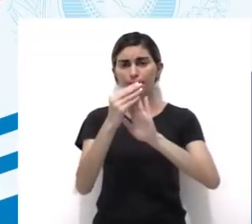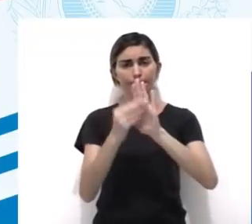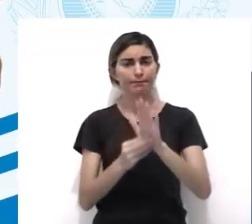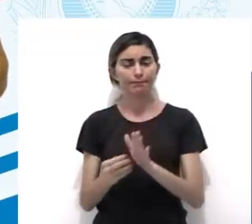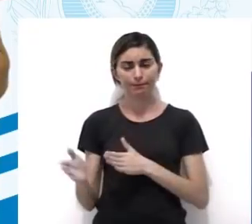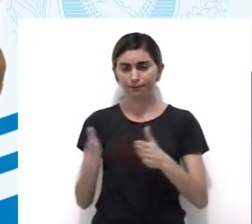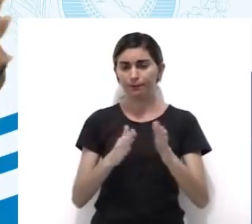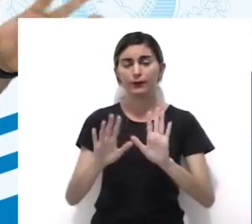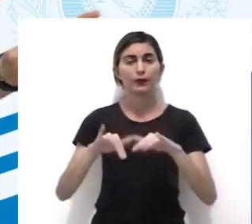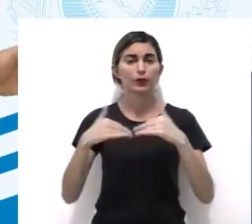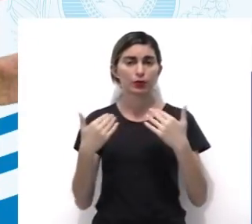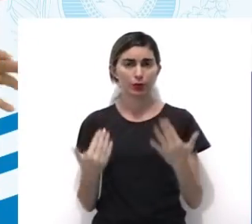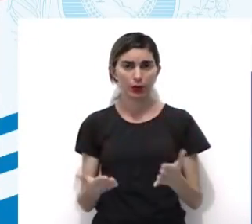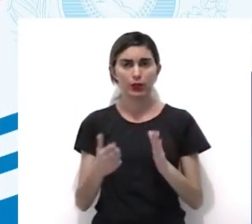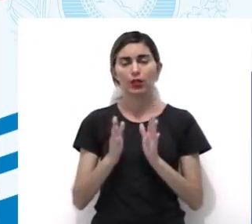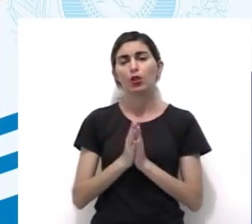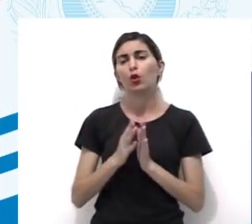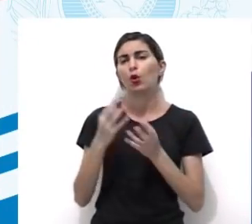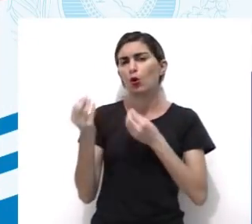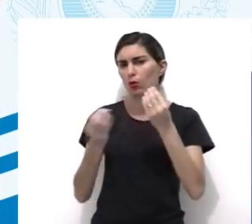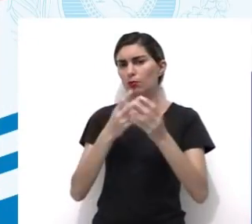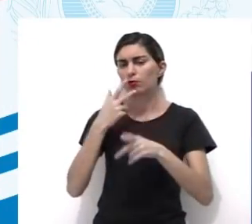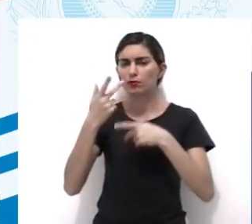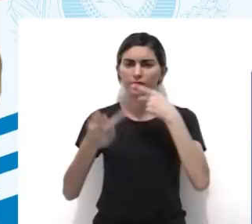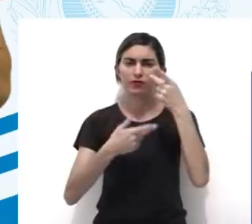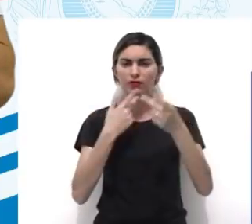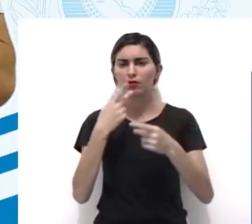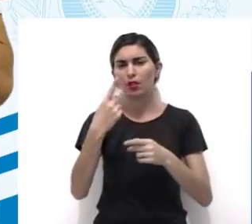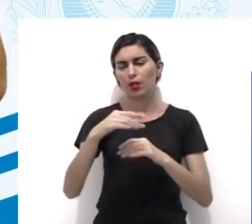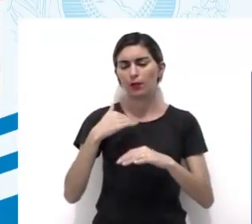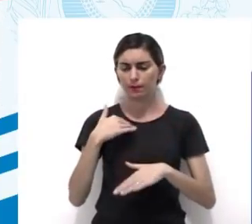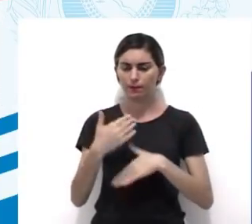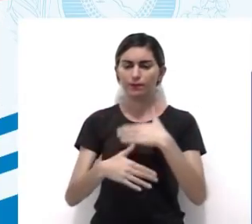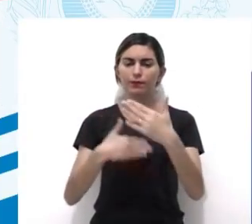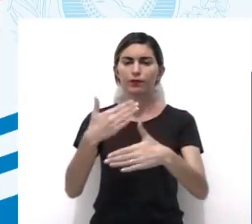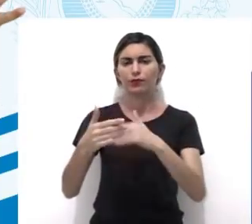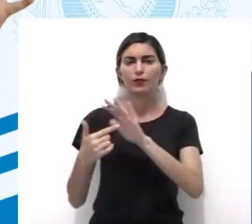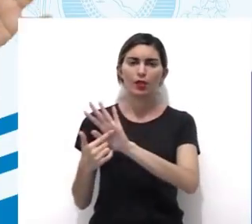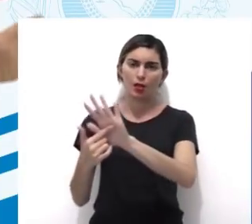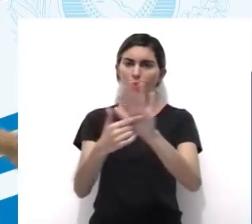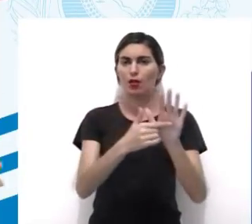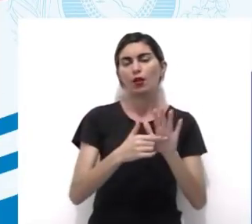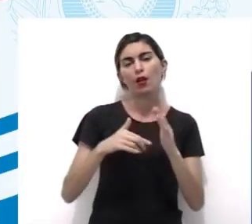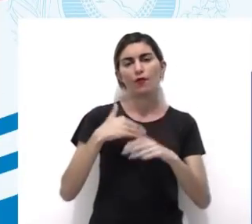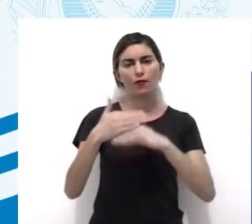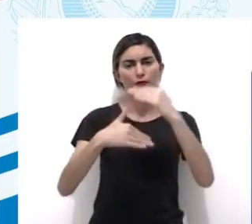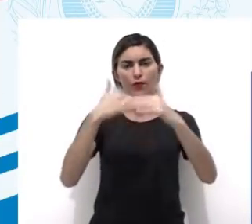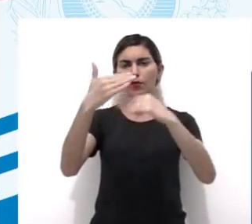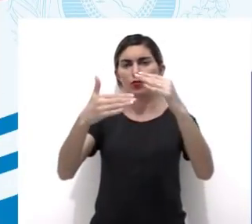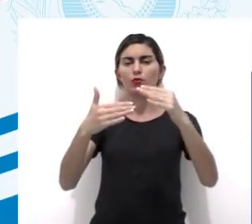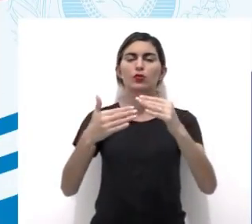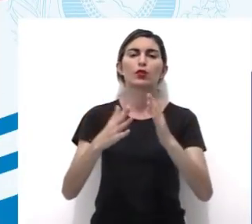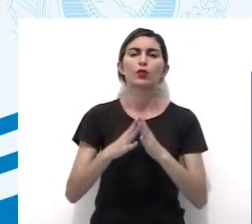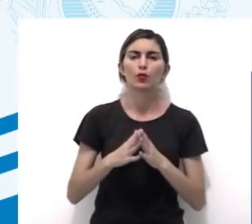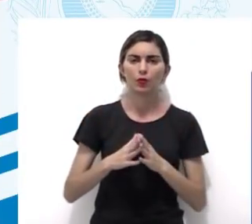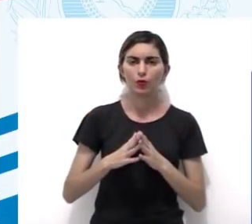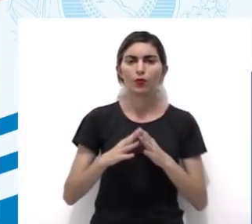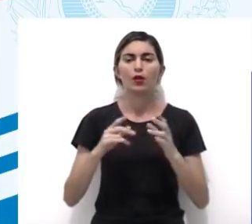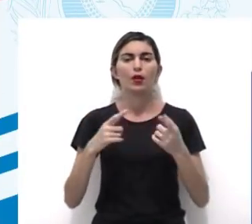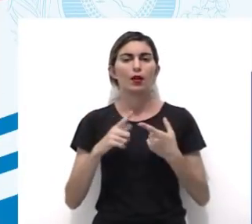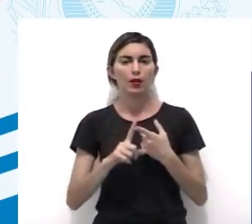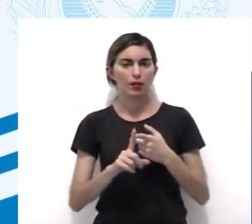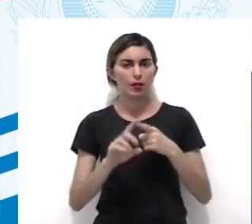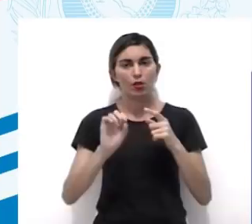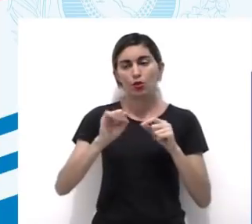naquele momento. De toda forma, como já dissemos, ela foi gradativamente apresentando evoluções, recebendo